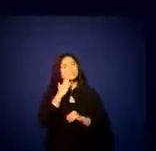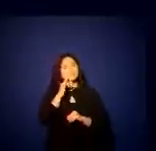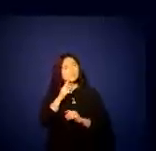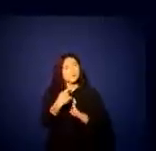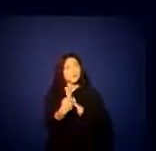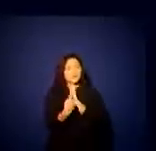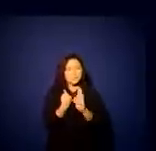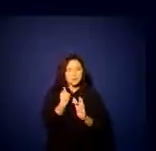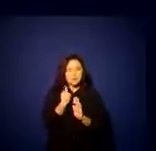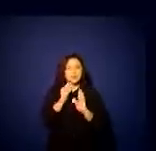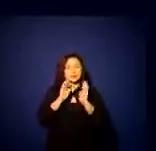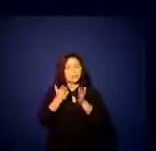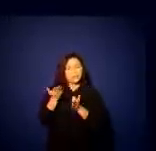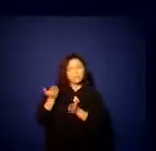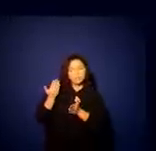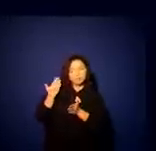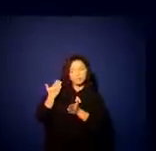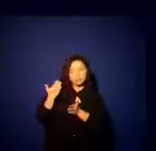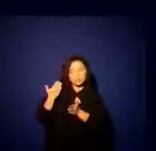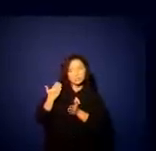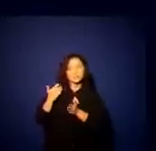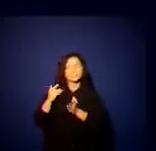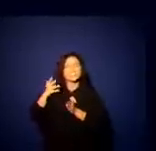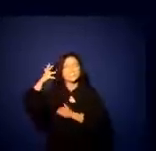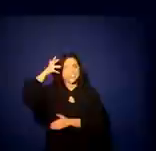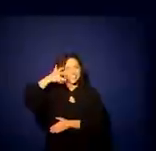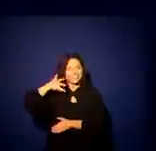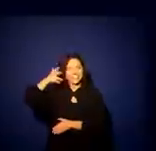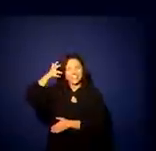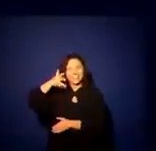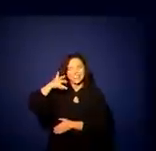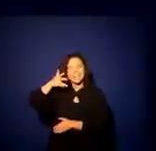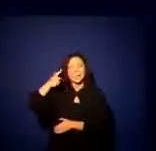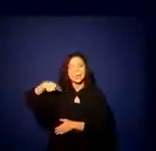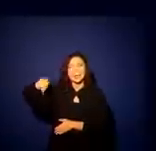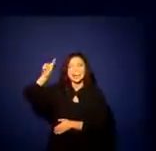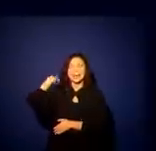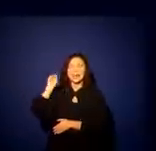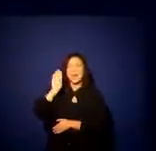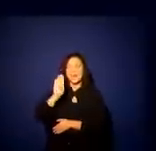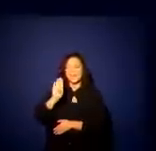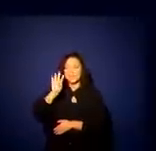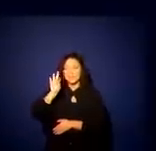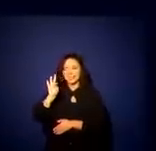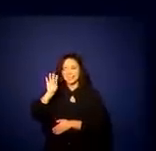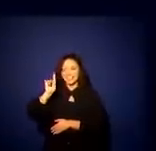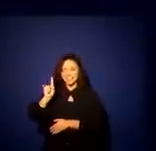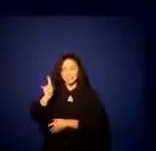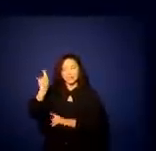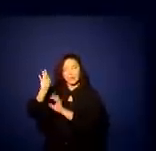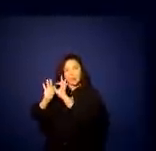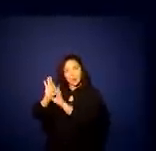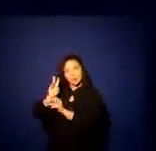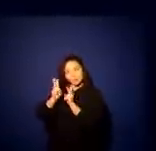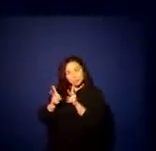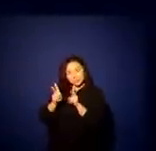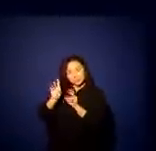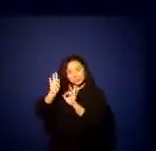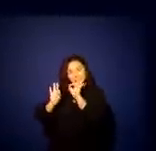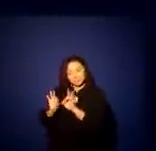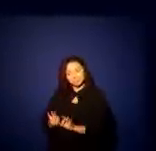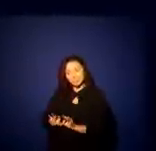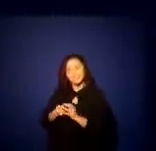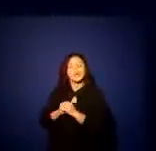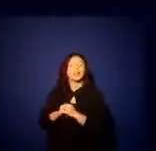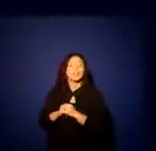já teve no painel anterior da conferência teve uma conferência anterior que o BTG organizou e quando a gente passou